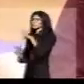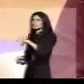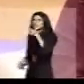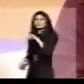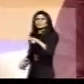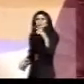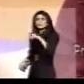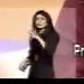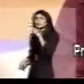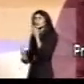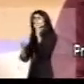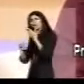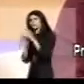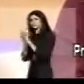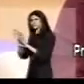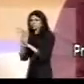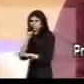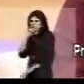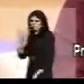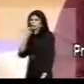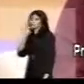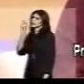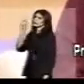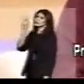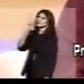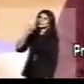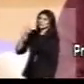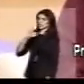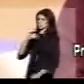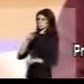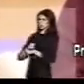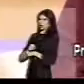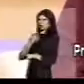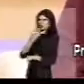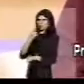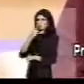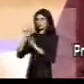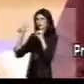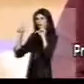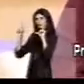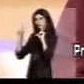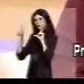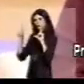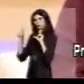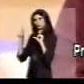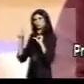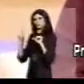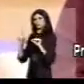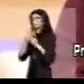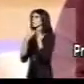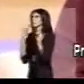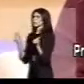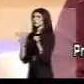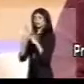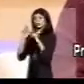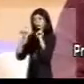Em geral, assim, o que vale a pena falar é que um dia sem fumar já diminui a chance de você ter